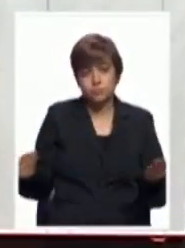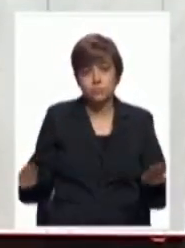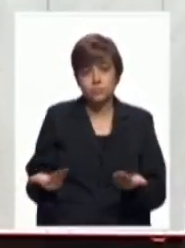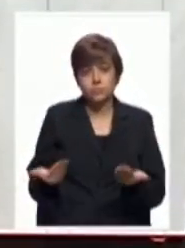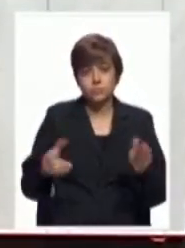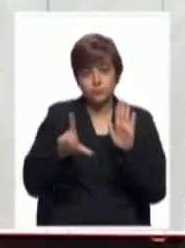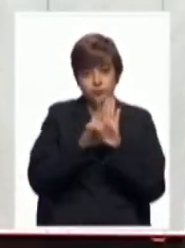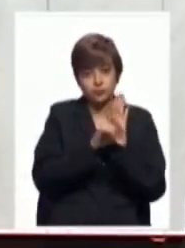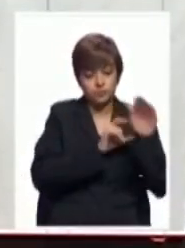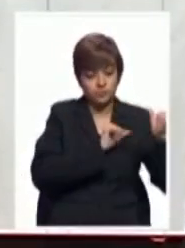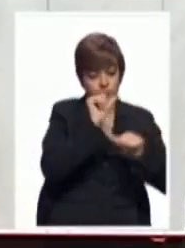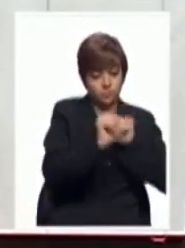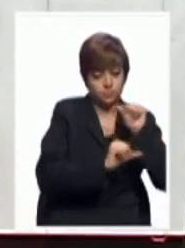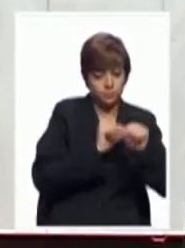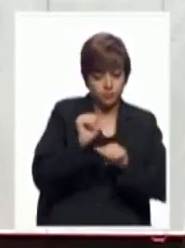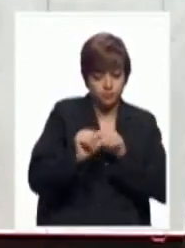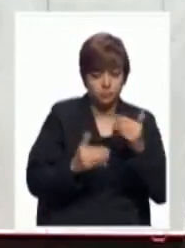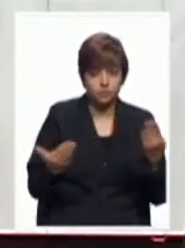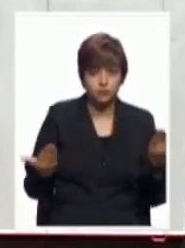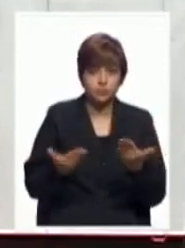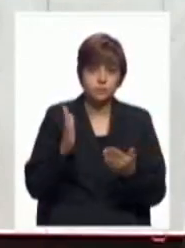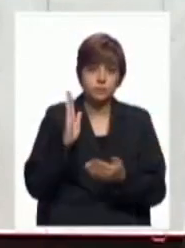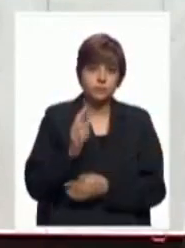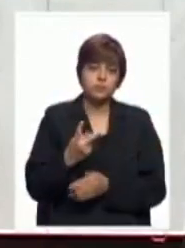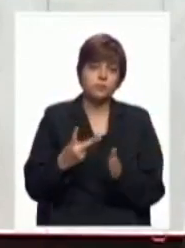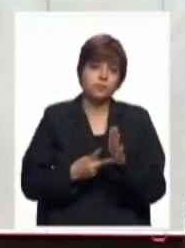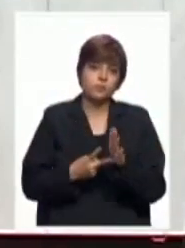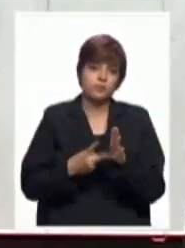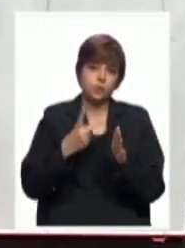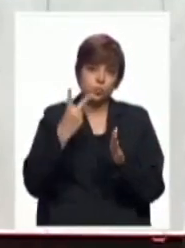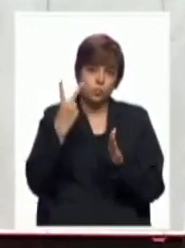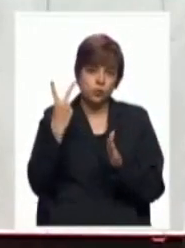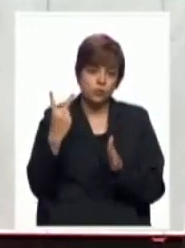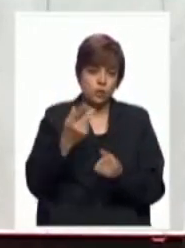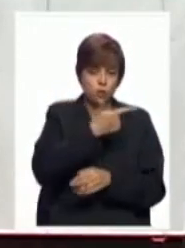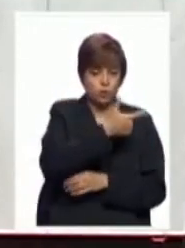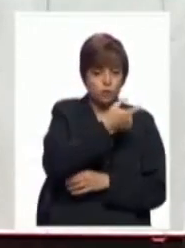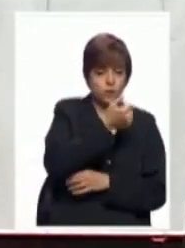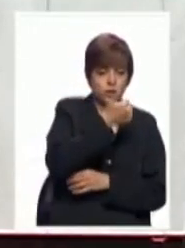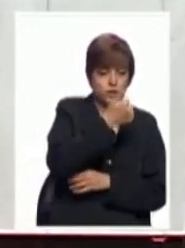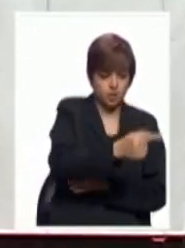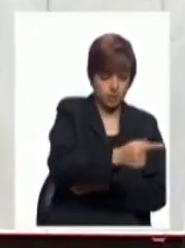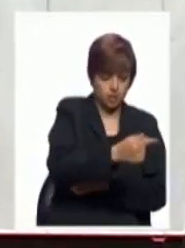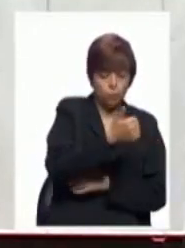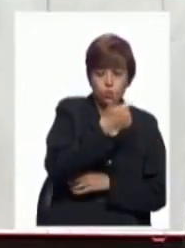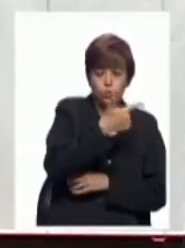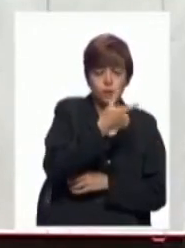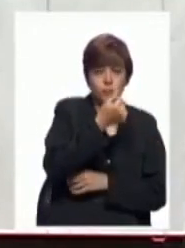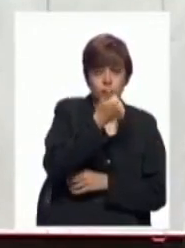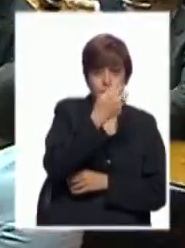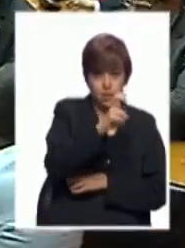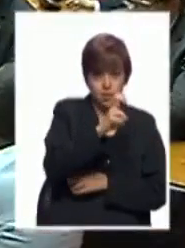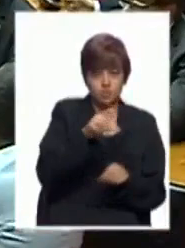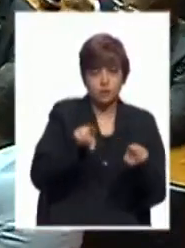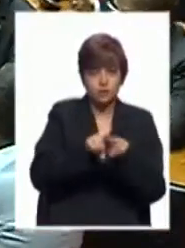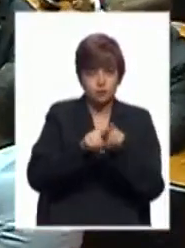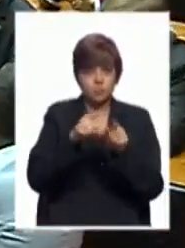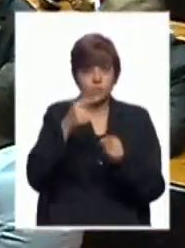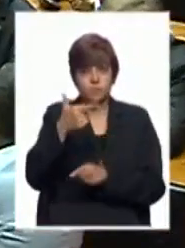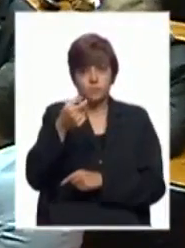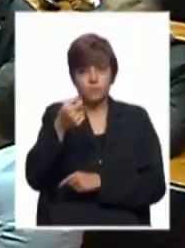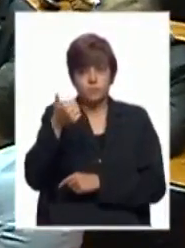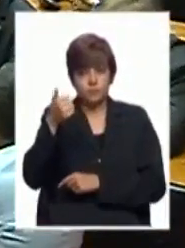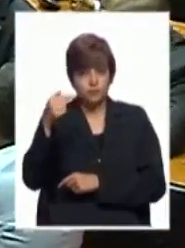a Assembleia já fez duas eleições, de 2015 e de 2017, essa sendo a terceira eleição da mesa com o